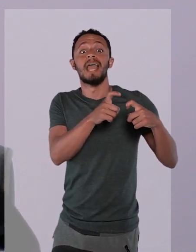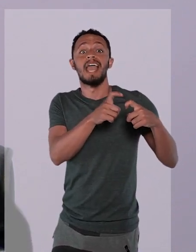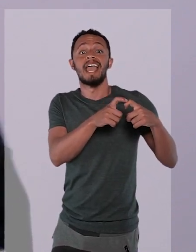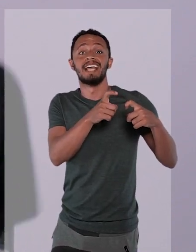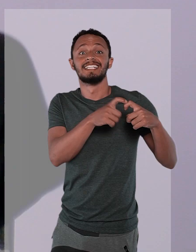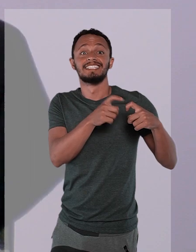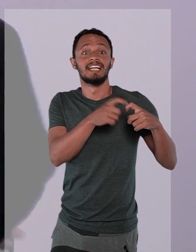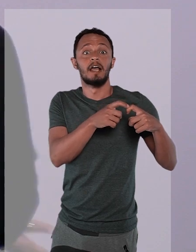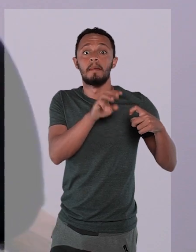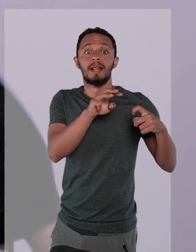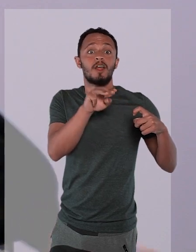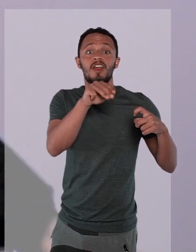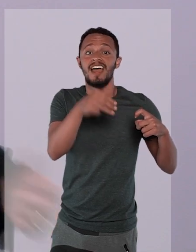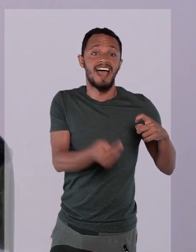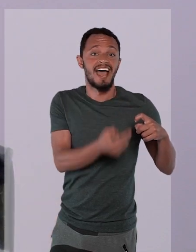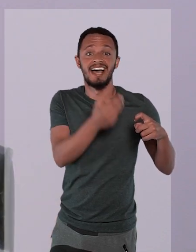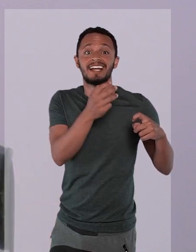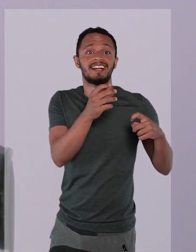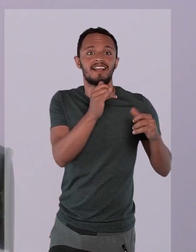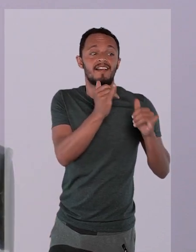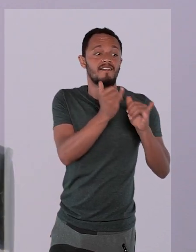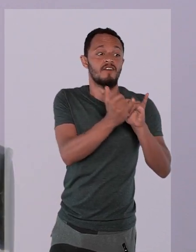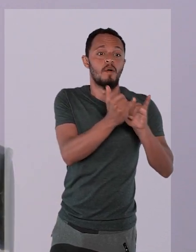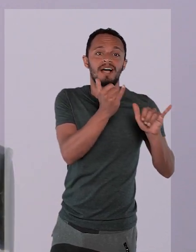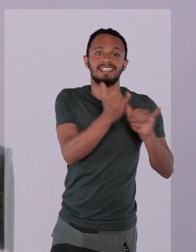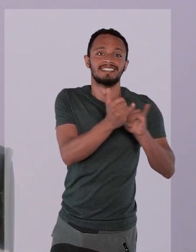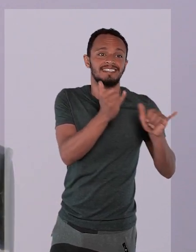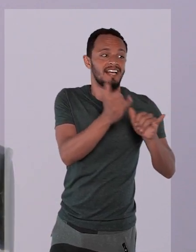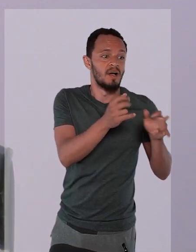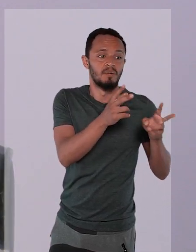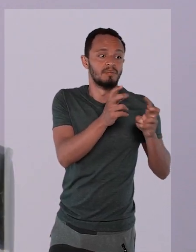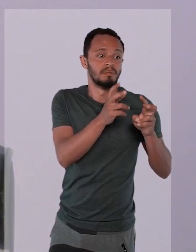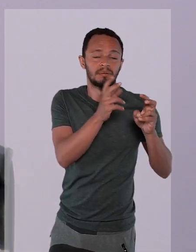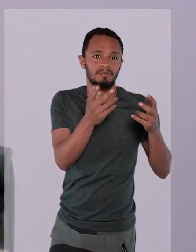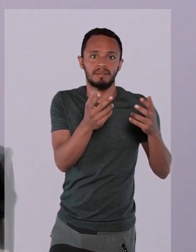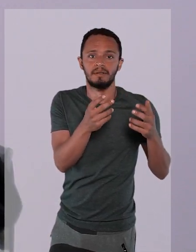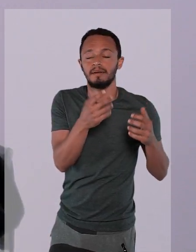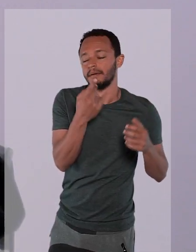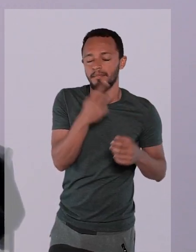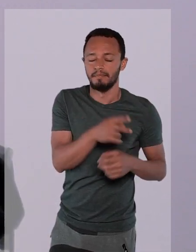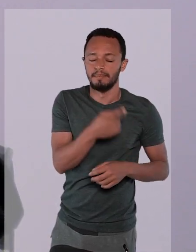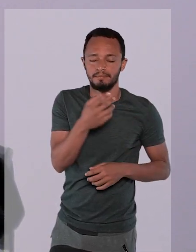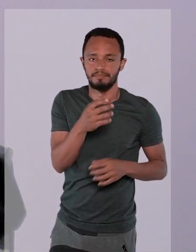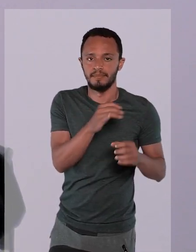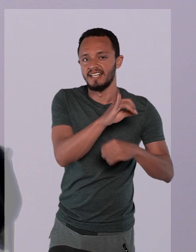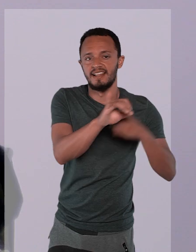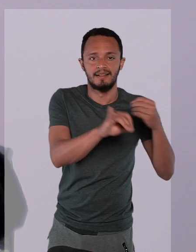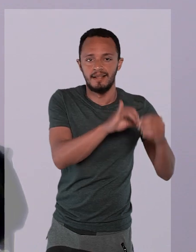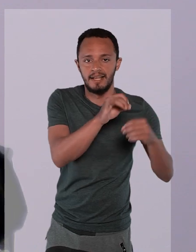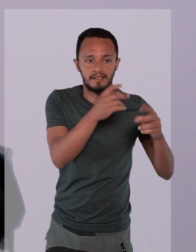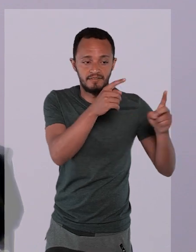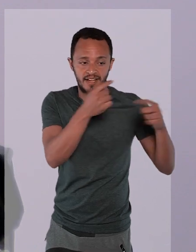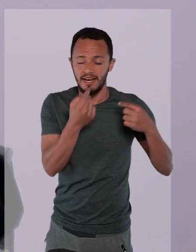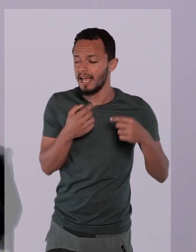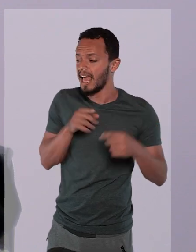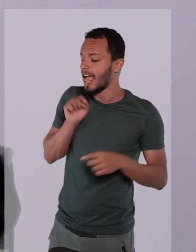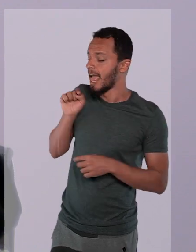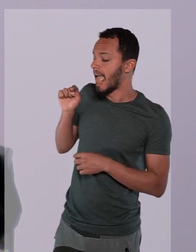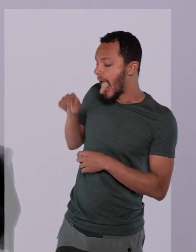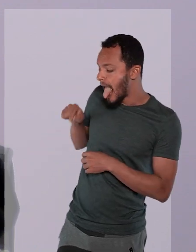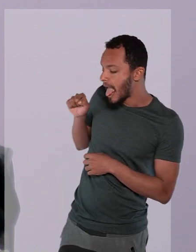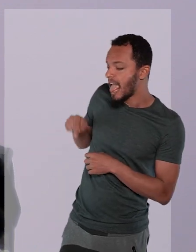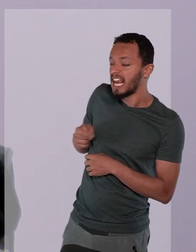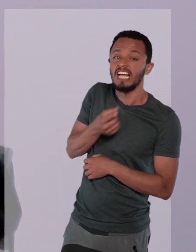milionária, ganhando dinheiro da imprensa, como se a gente recebesse um centavo, né, diante dessa tragédia para fazer qualquer dessas coisas, ou